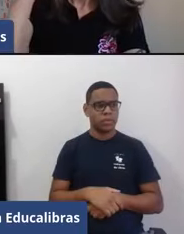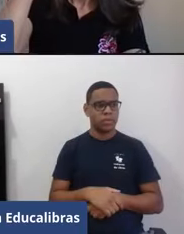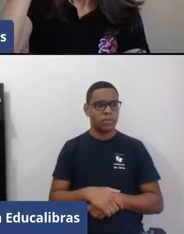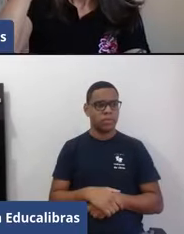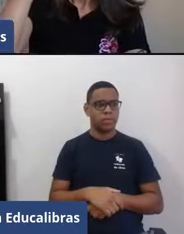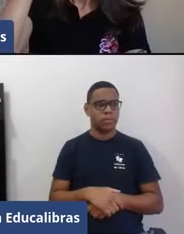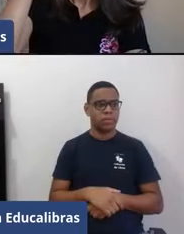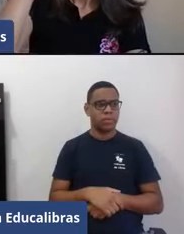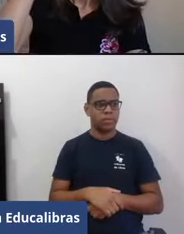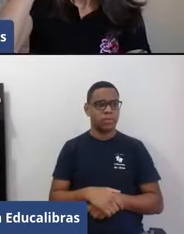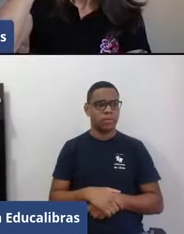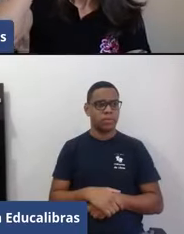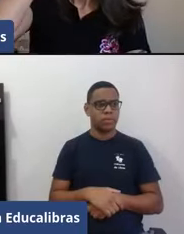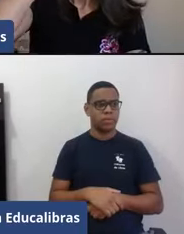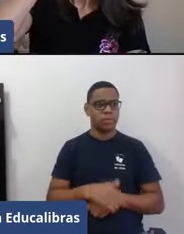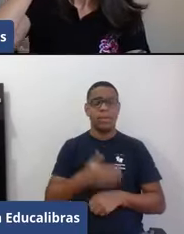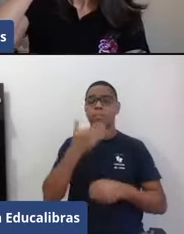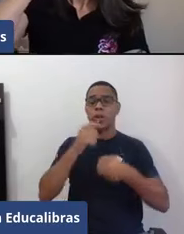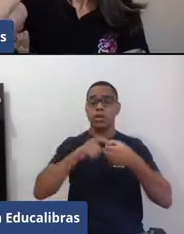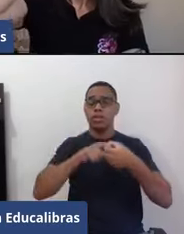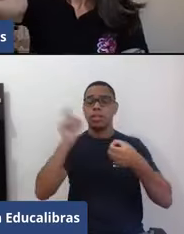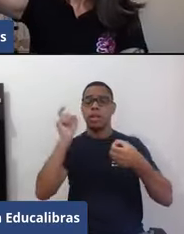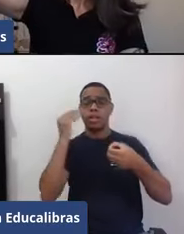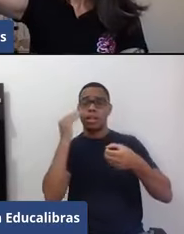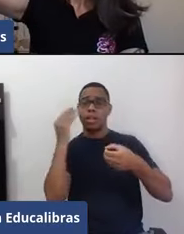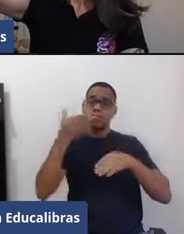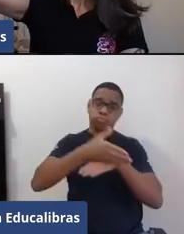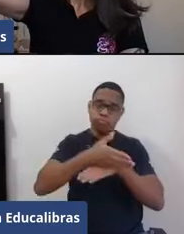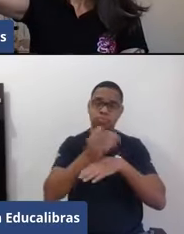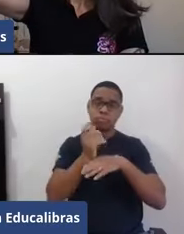Eu acho que é melhor você sair e entrar de novo, mais uma vez.